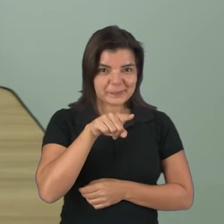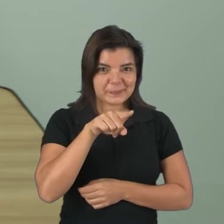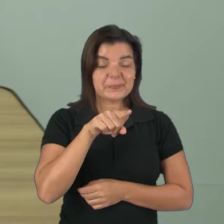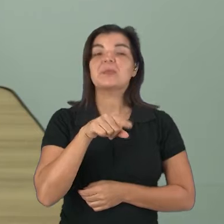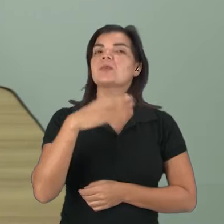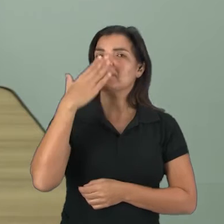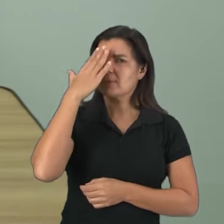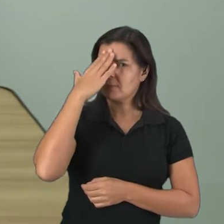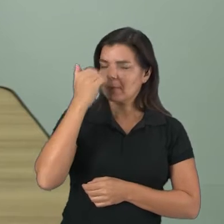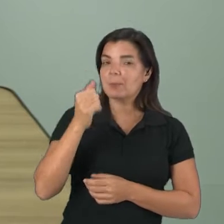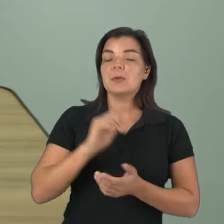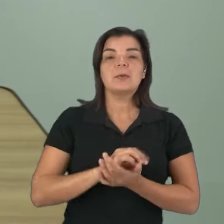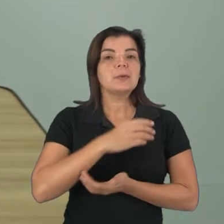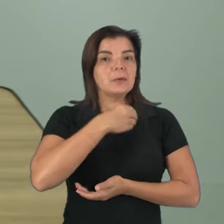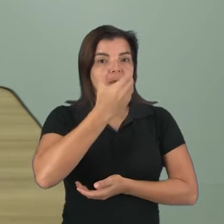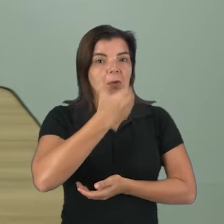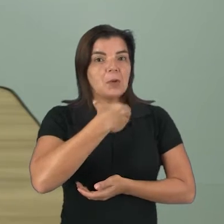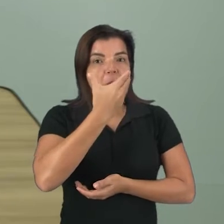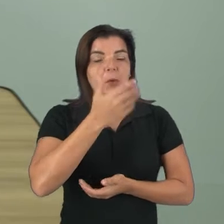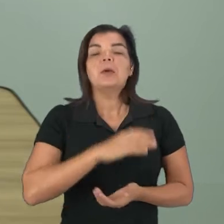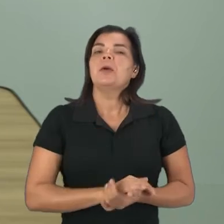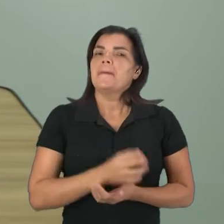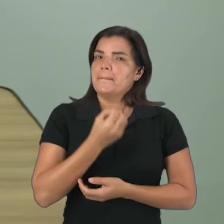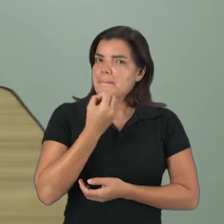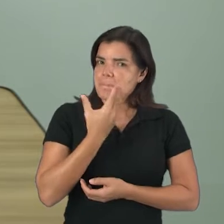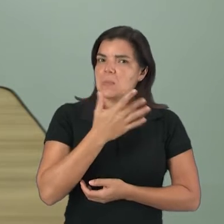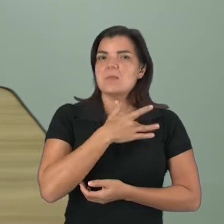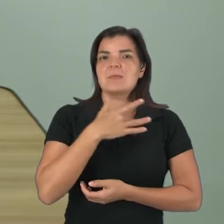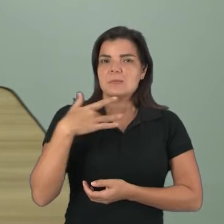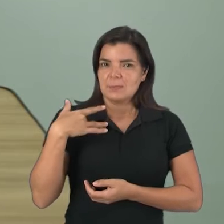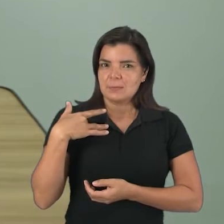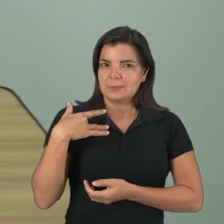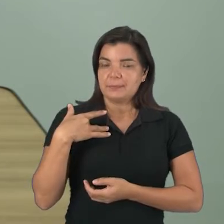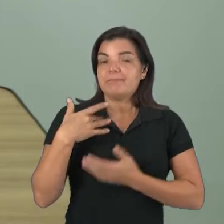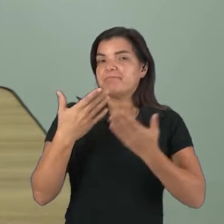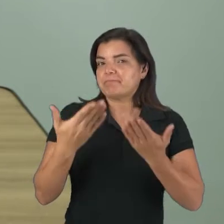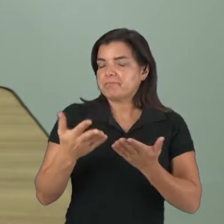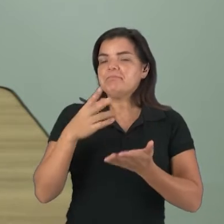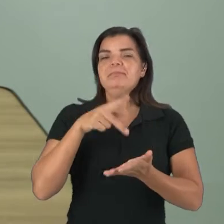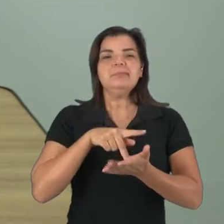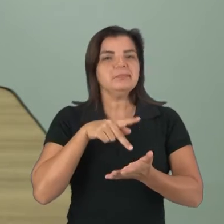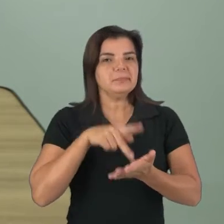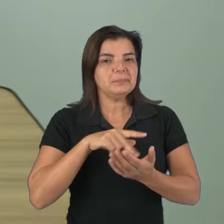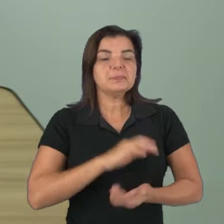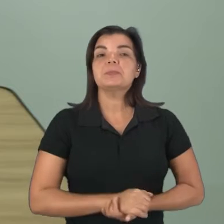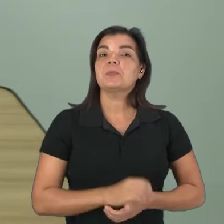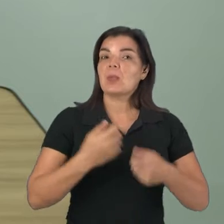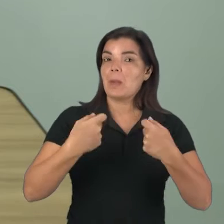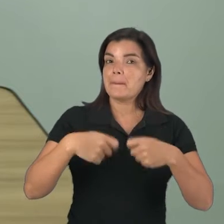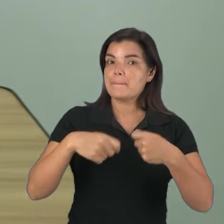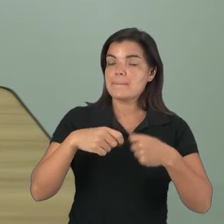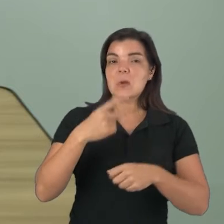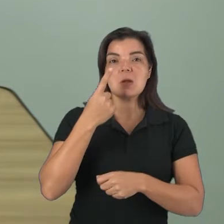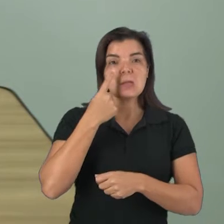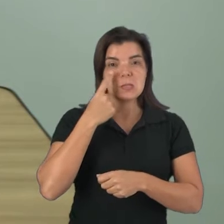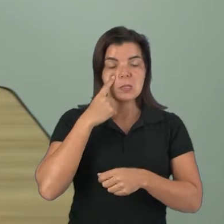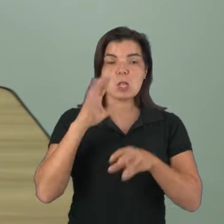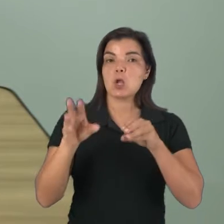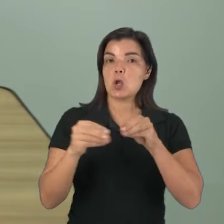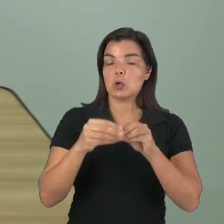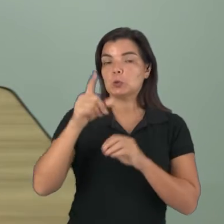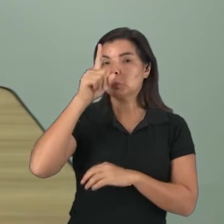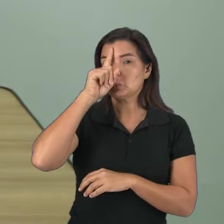você sabia o que as frutas fazem muito bem à nossa saúde e isso mesmo nós devemos incluir no nosso